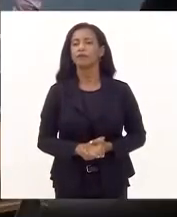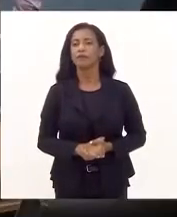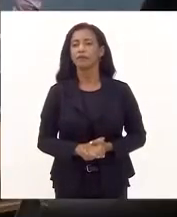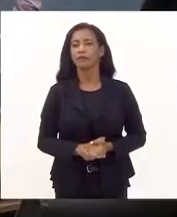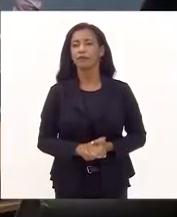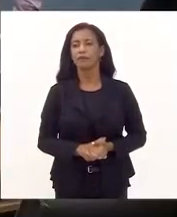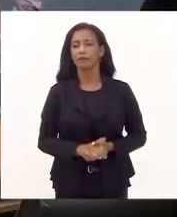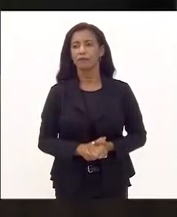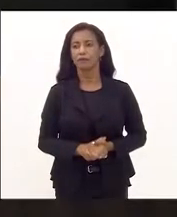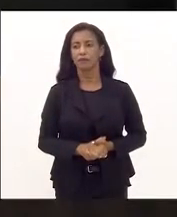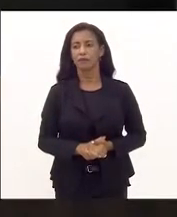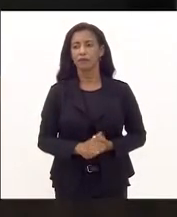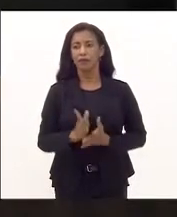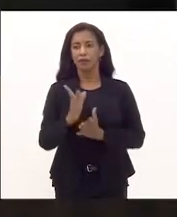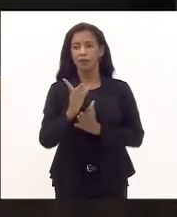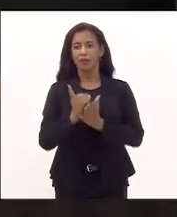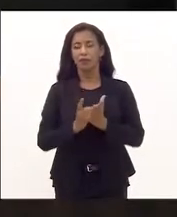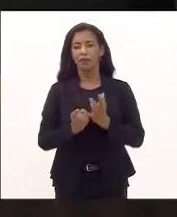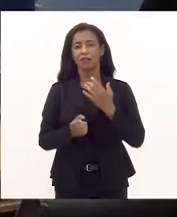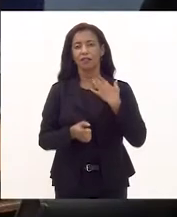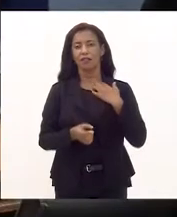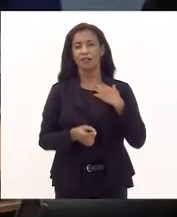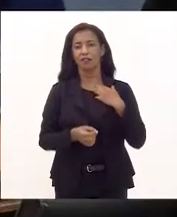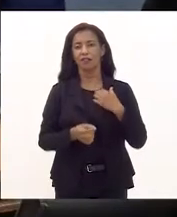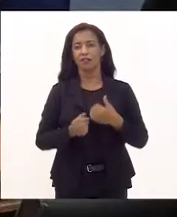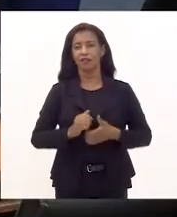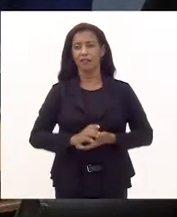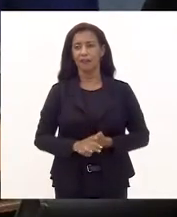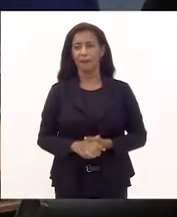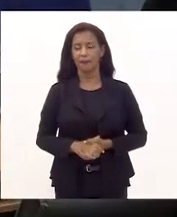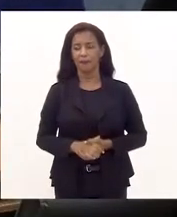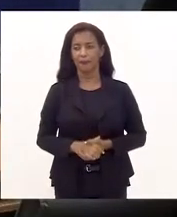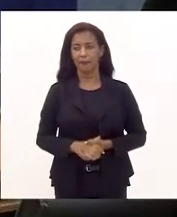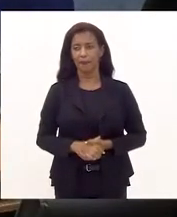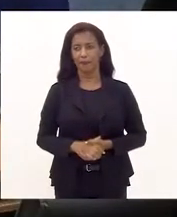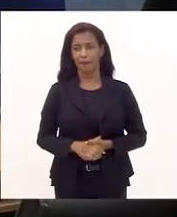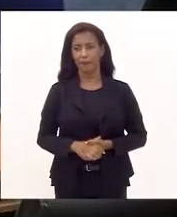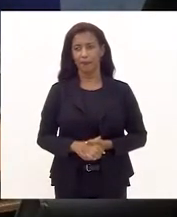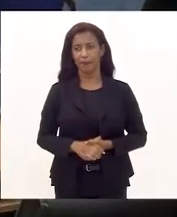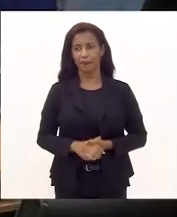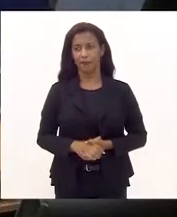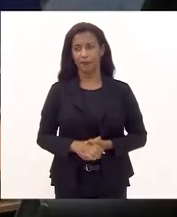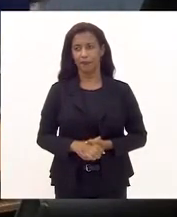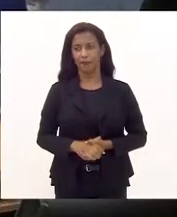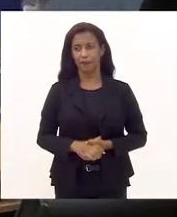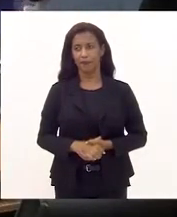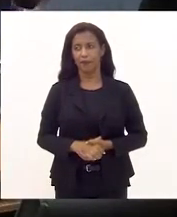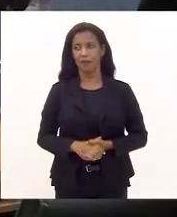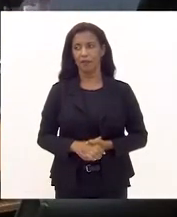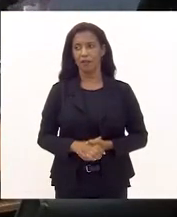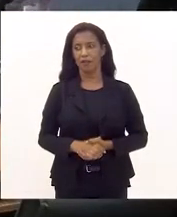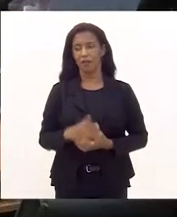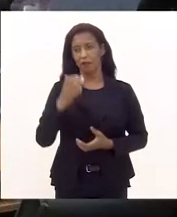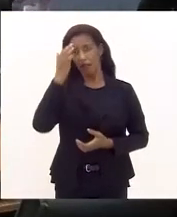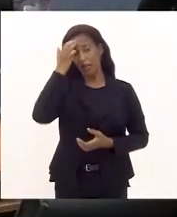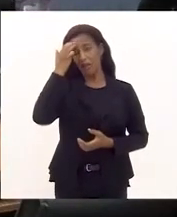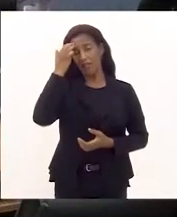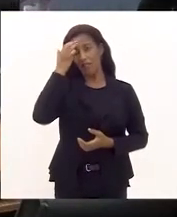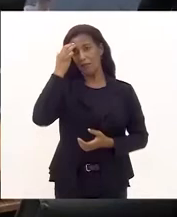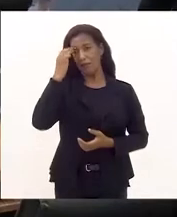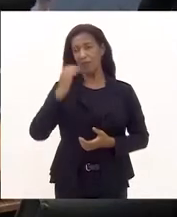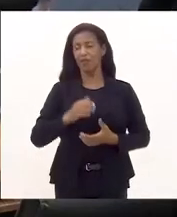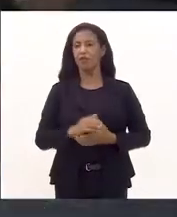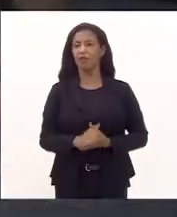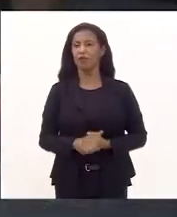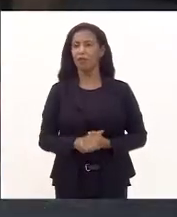Para a declaração de voto, deputado Leomar Coelho. Senhor presidente, dos trabalhos desta sessão,